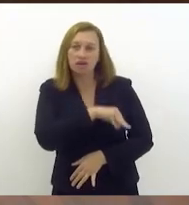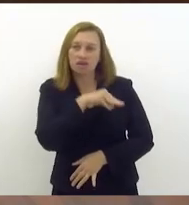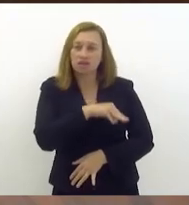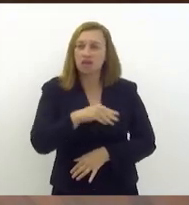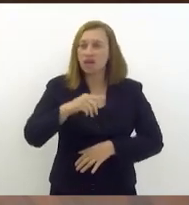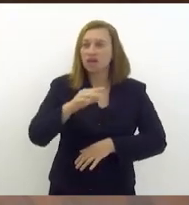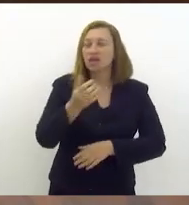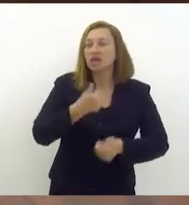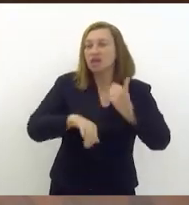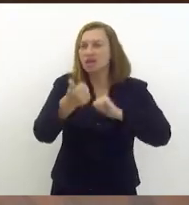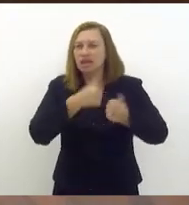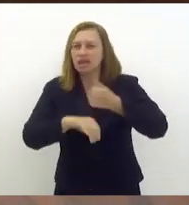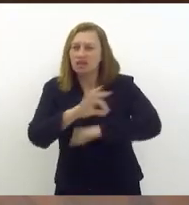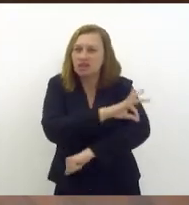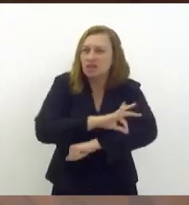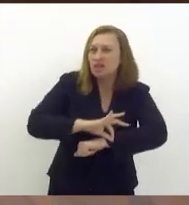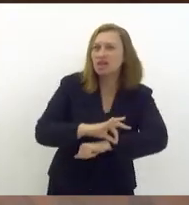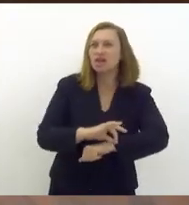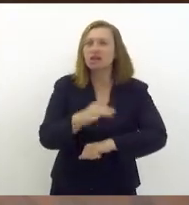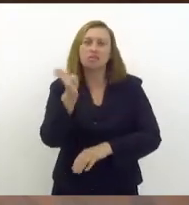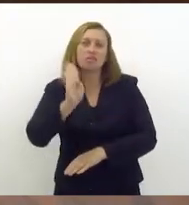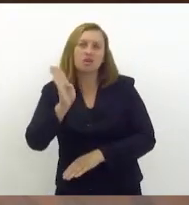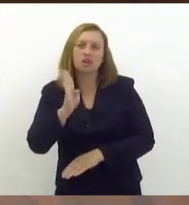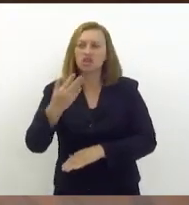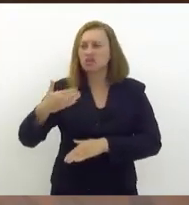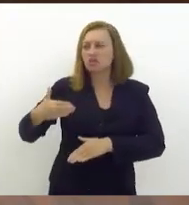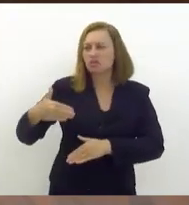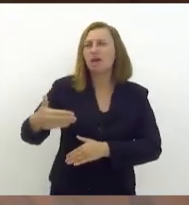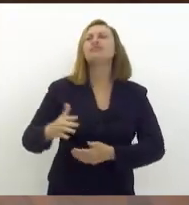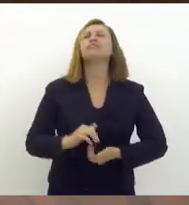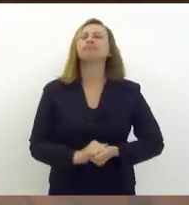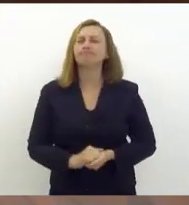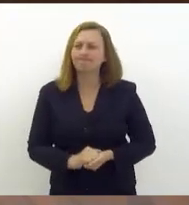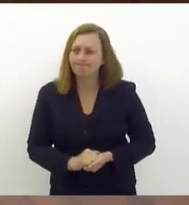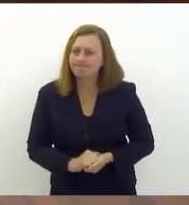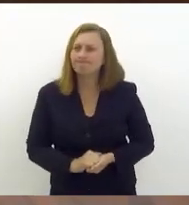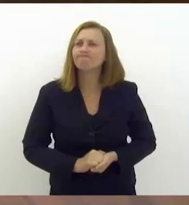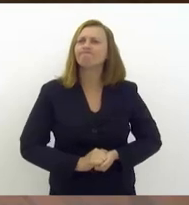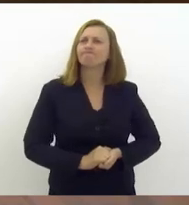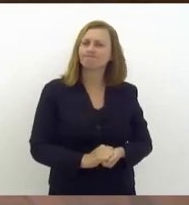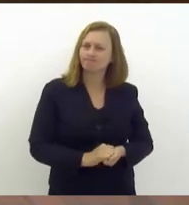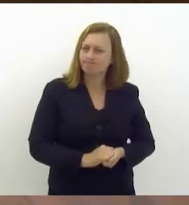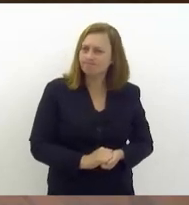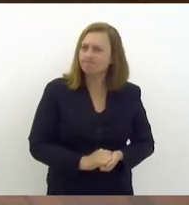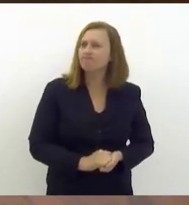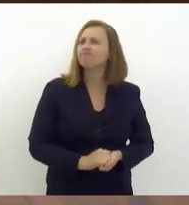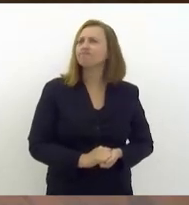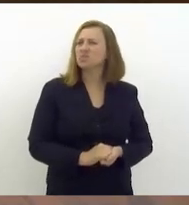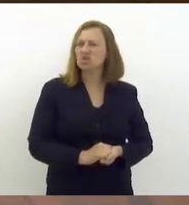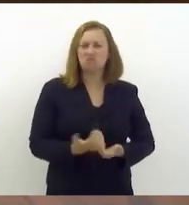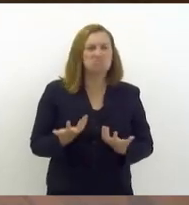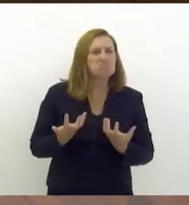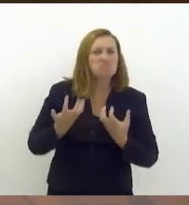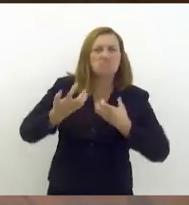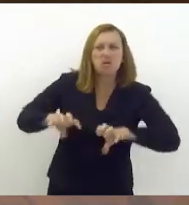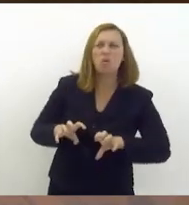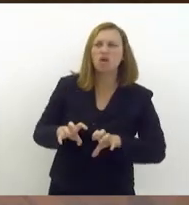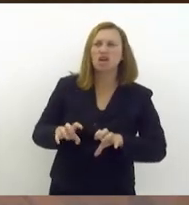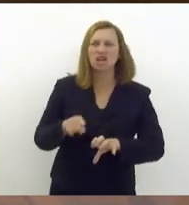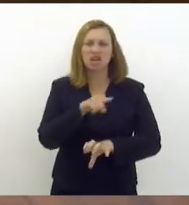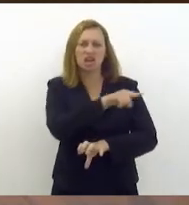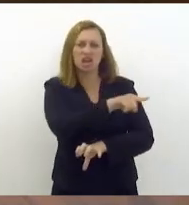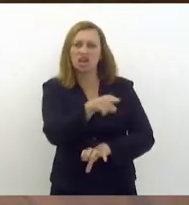química física biologia e por aí vai nós não queremos que esse